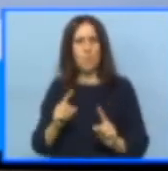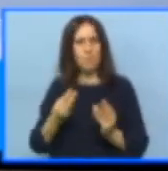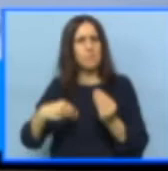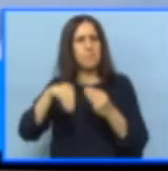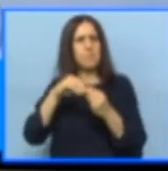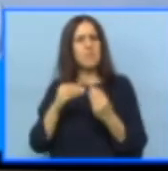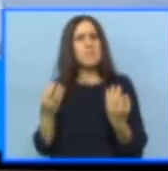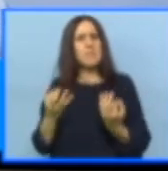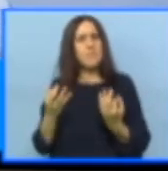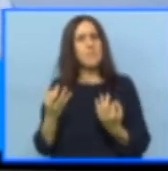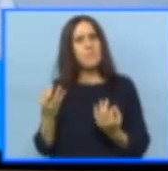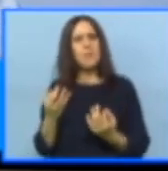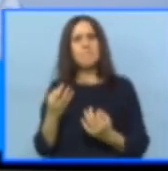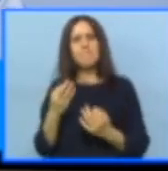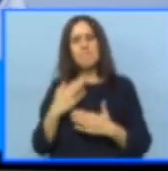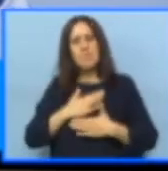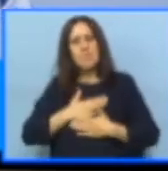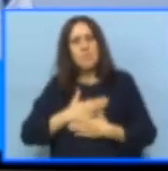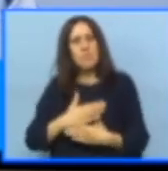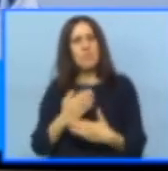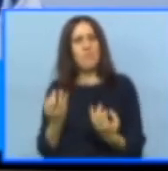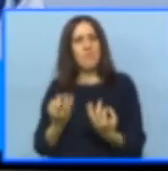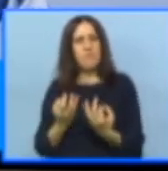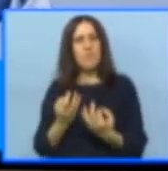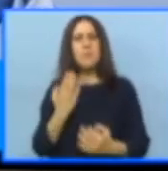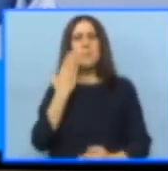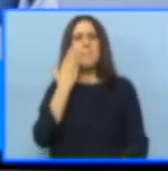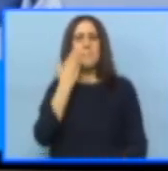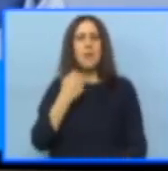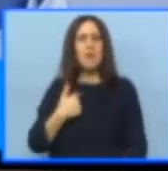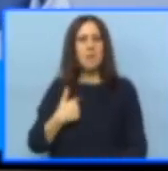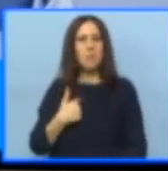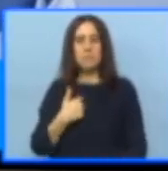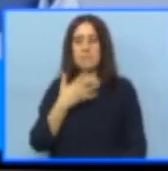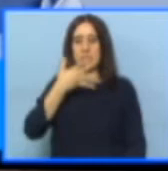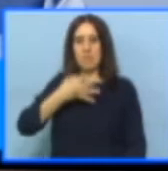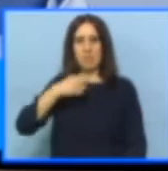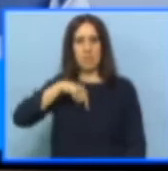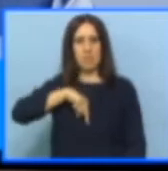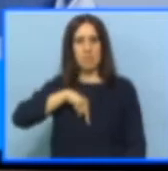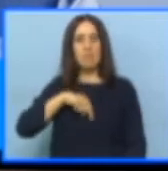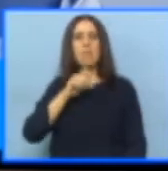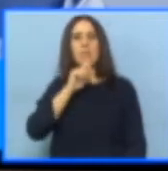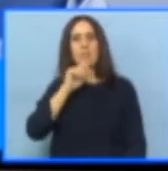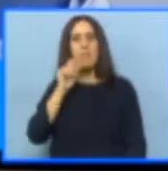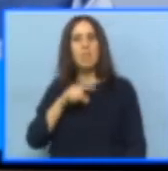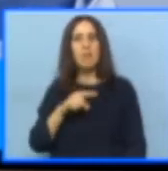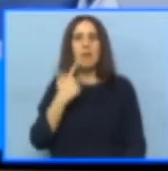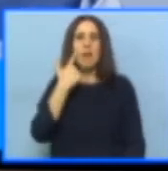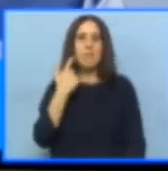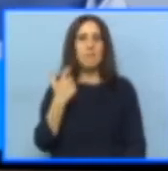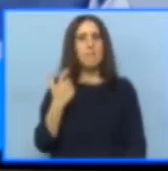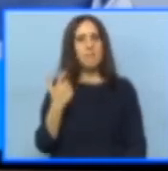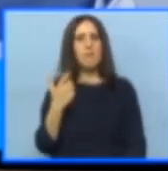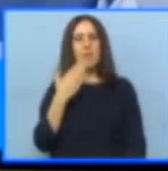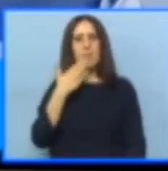a questão da devoção, e há claramente aqui a questão que eu julgo que, sendo crente, conseguimos, se calhar, ter uma